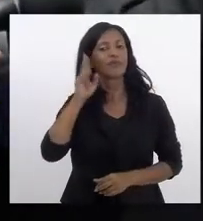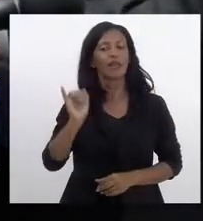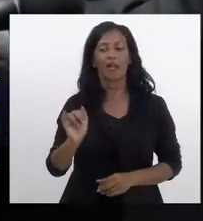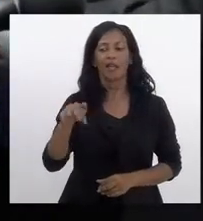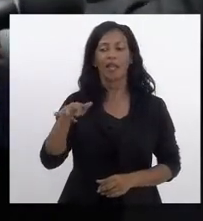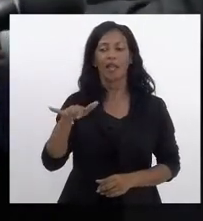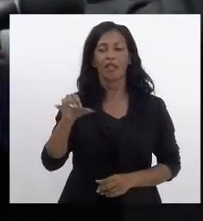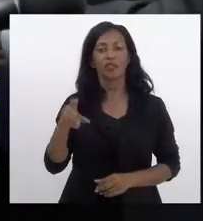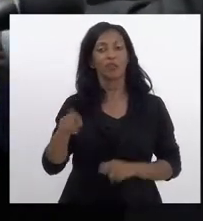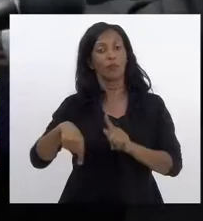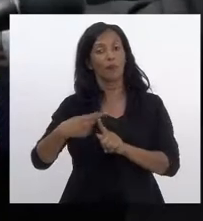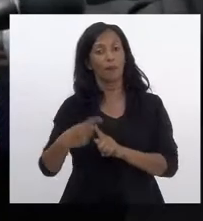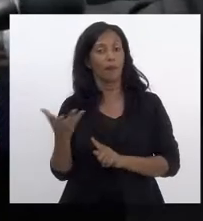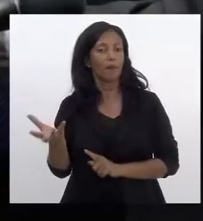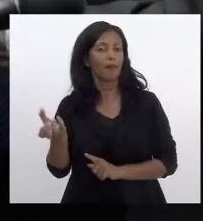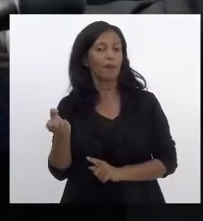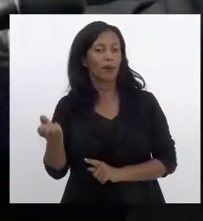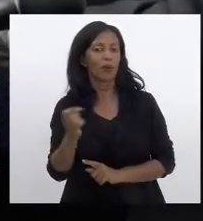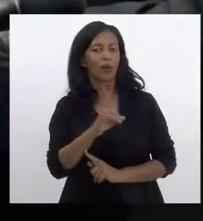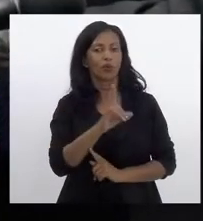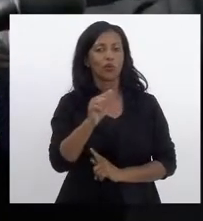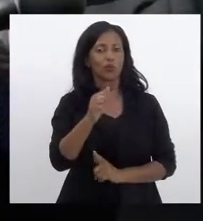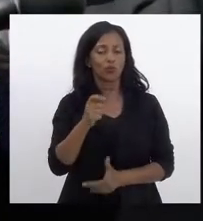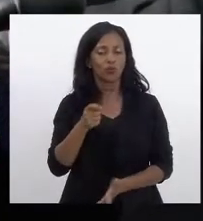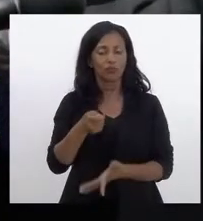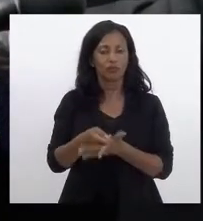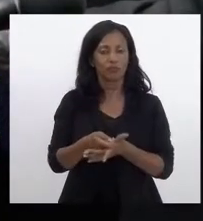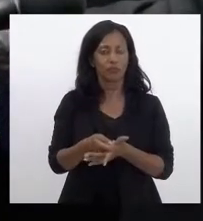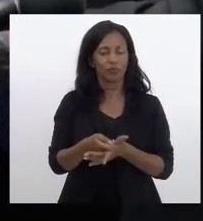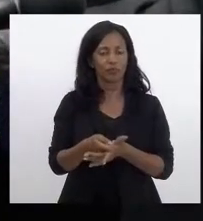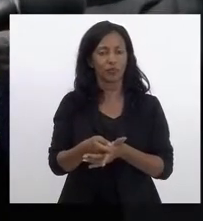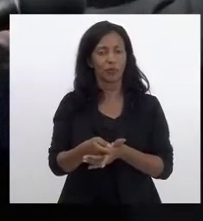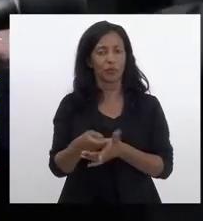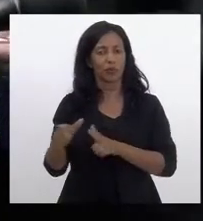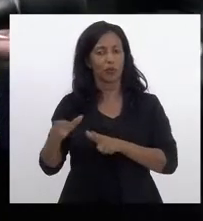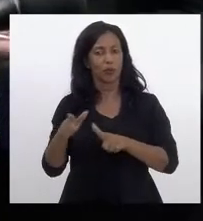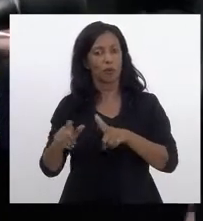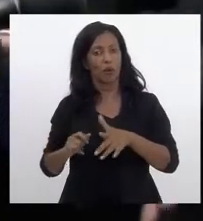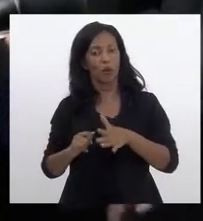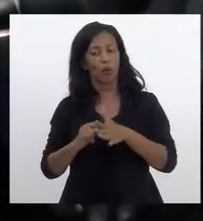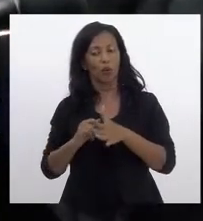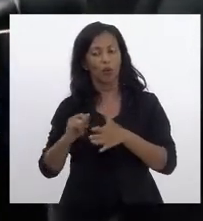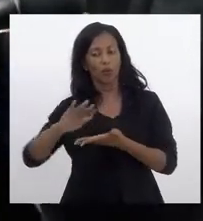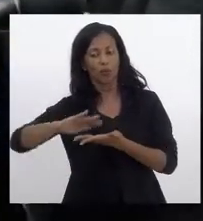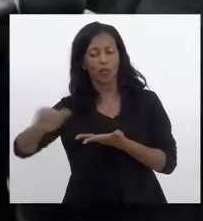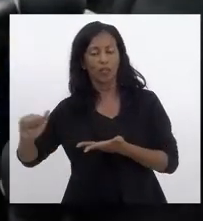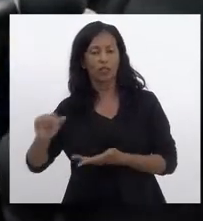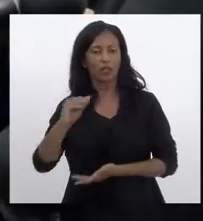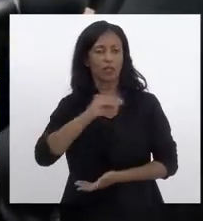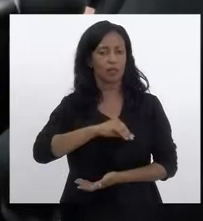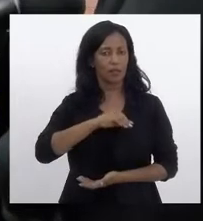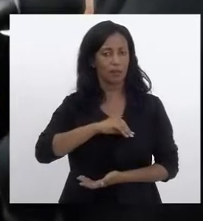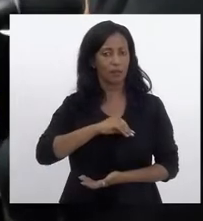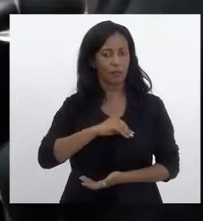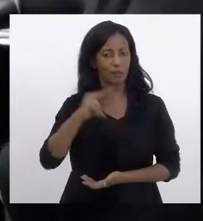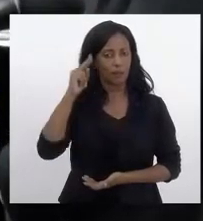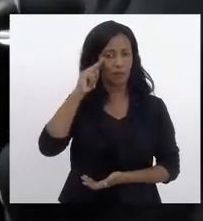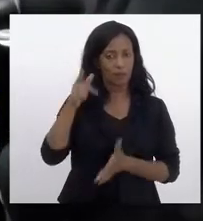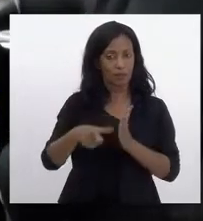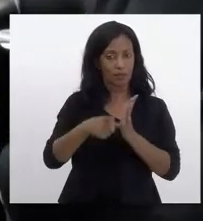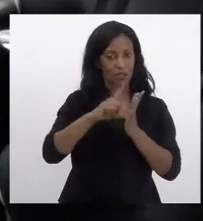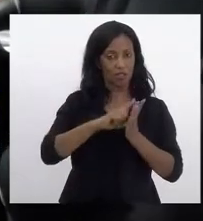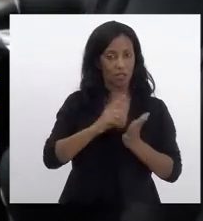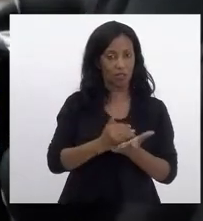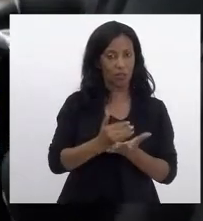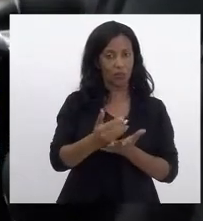aos pensionistas, cuja data de efeito da inativação ou da instituição da pensão militar seja anterior à data